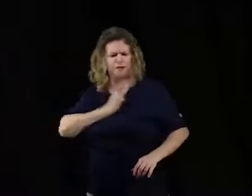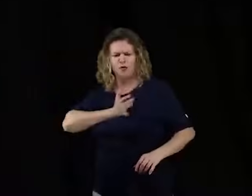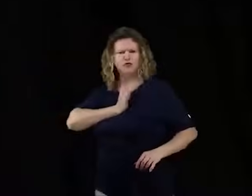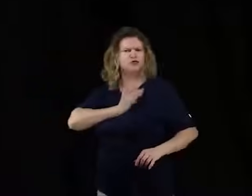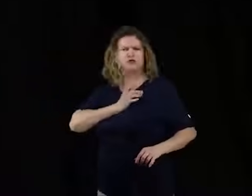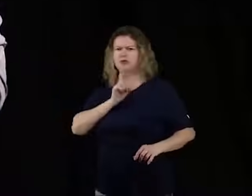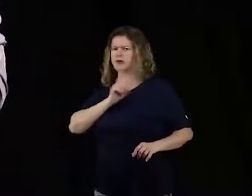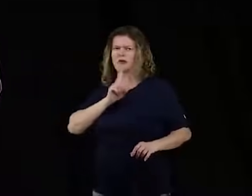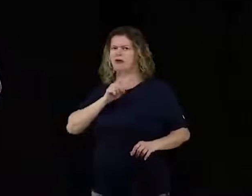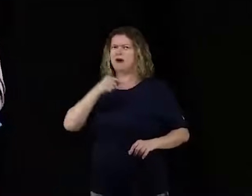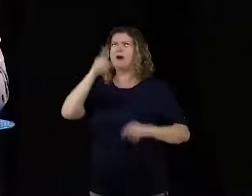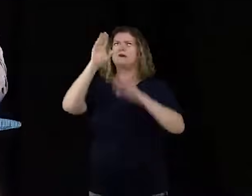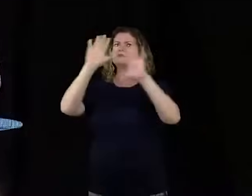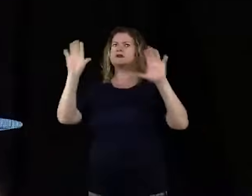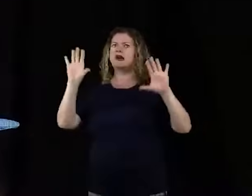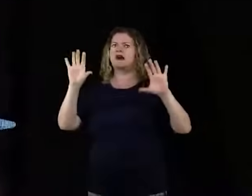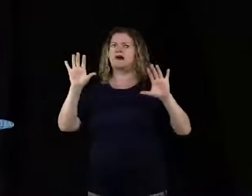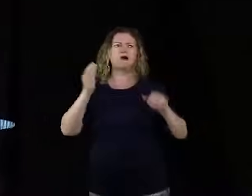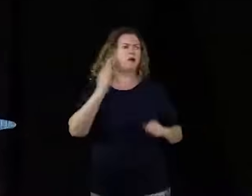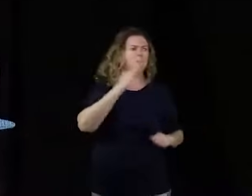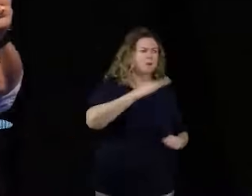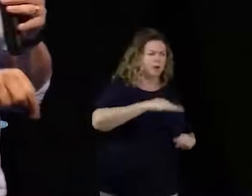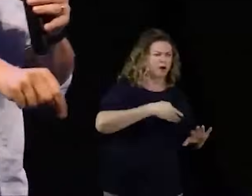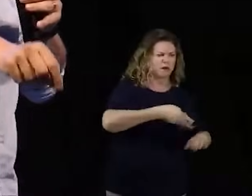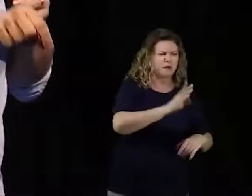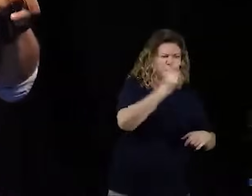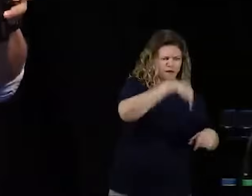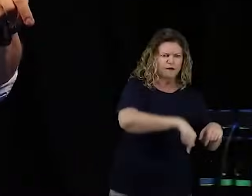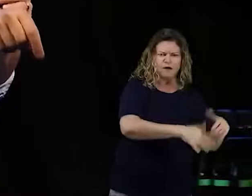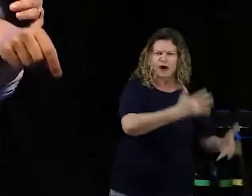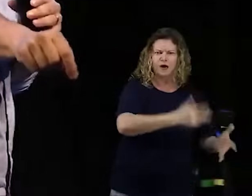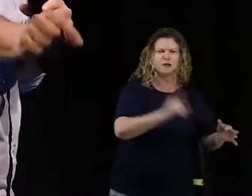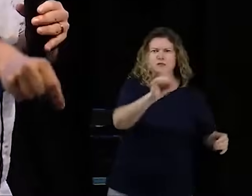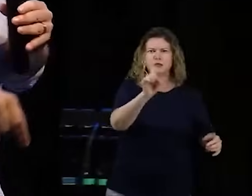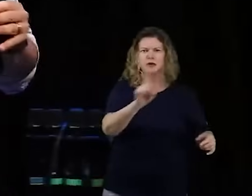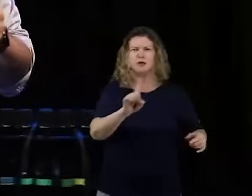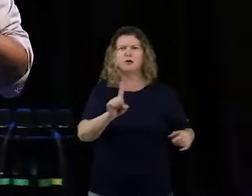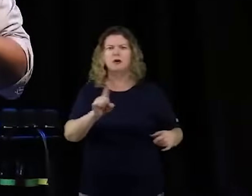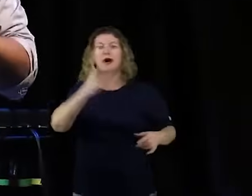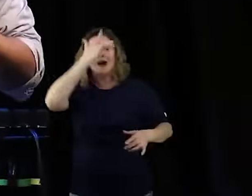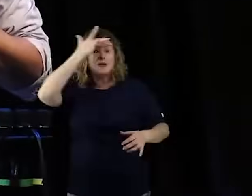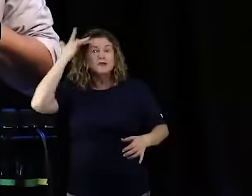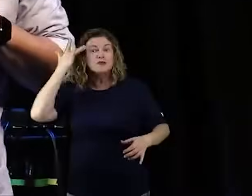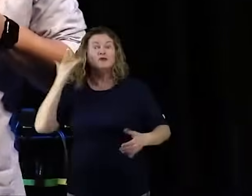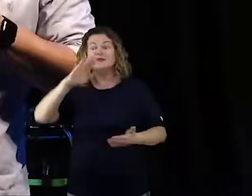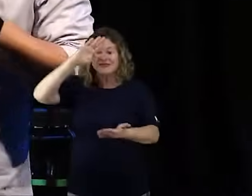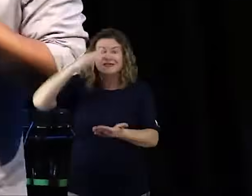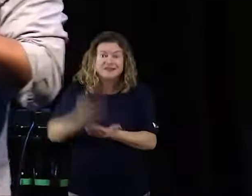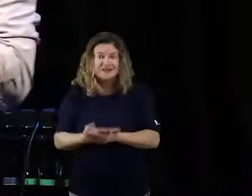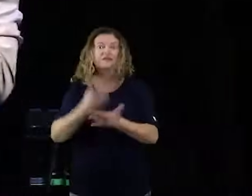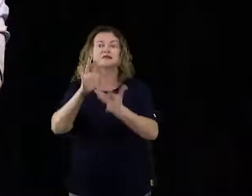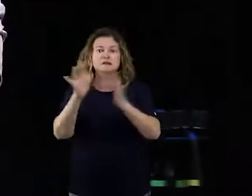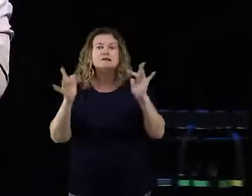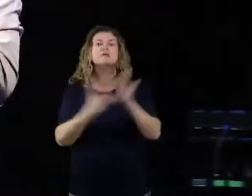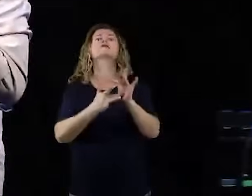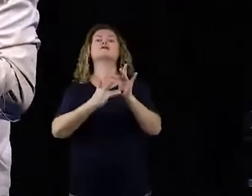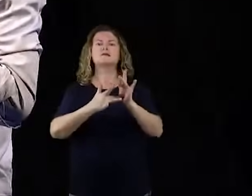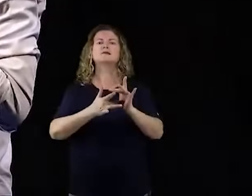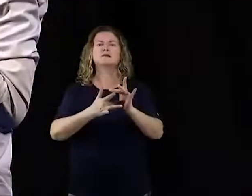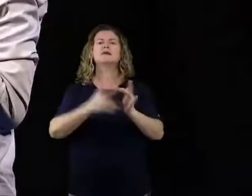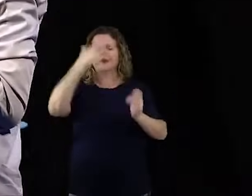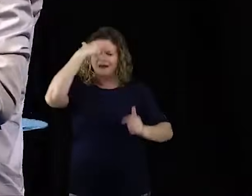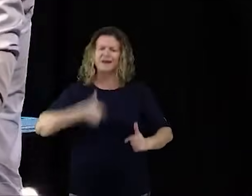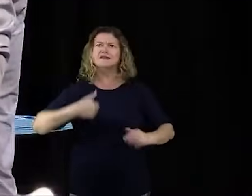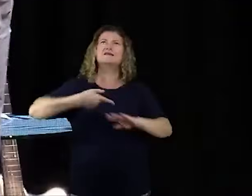mal não vai pro inferno não é isso a Bíblia diz que aquele que crê em Jesus esse vai pro